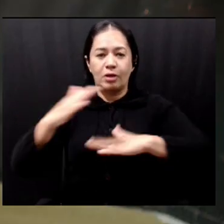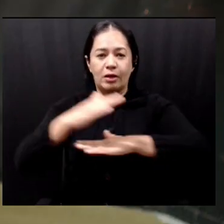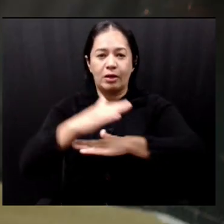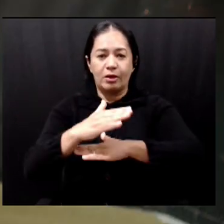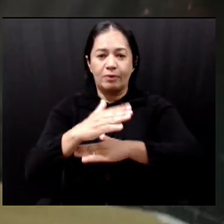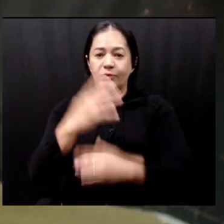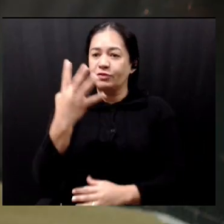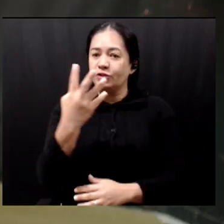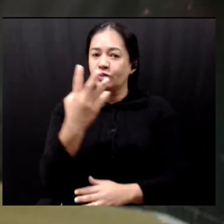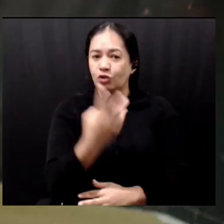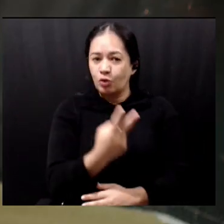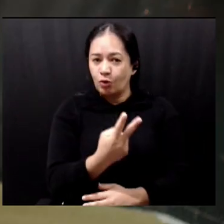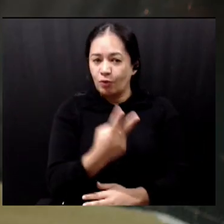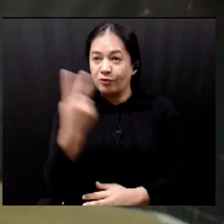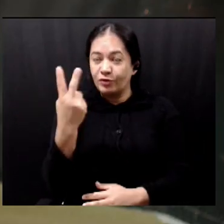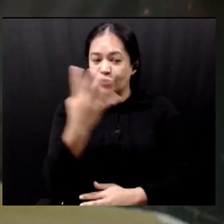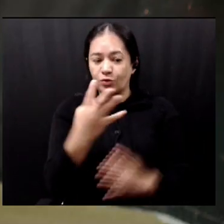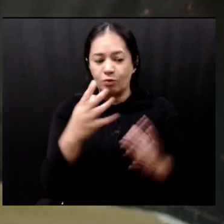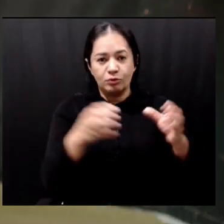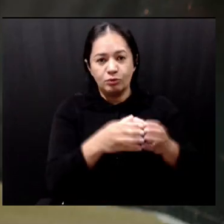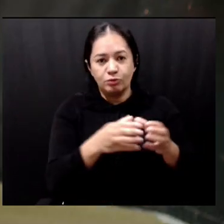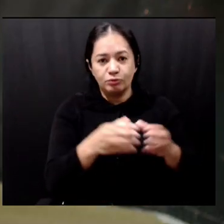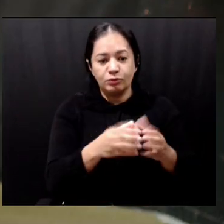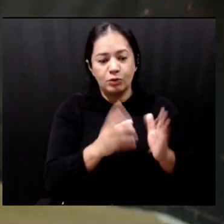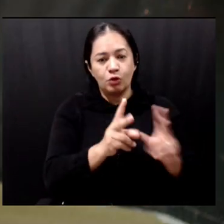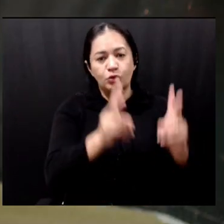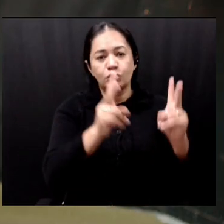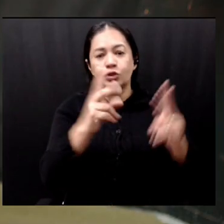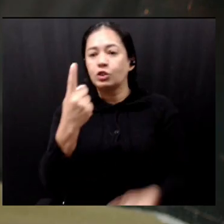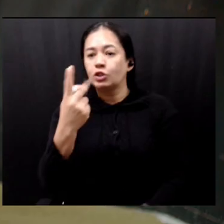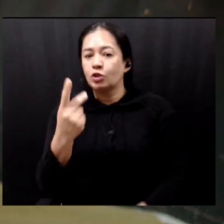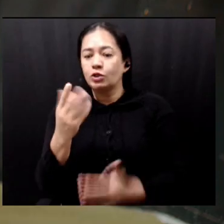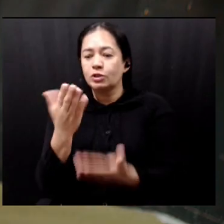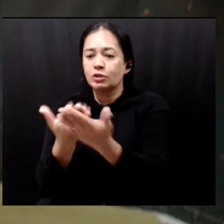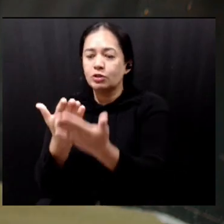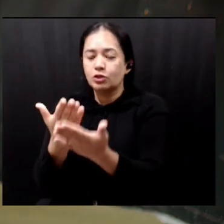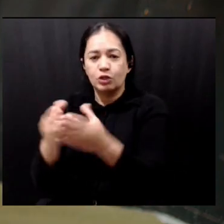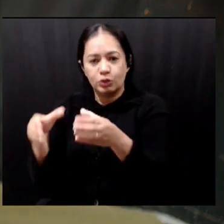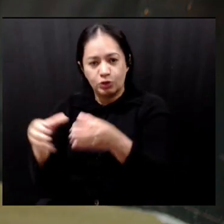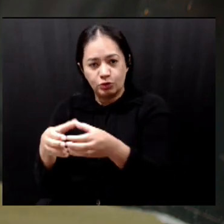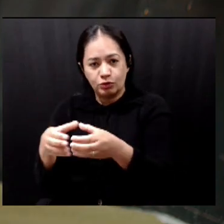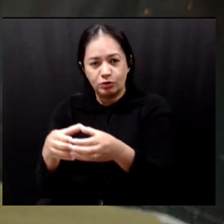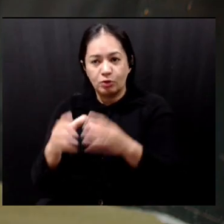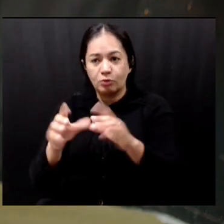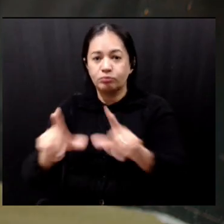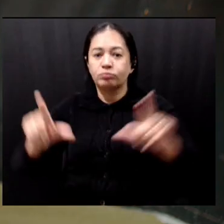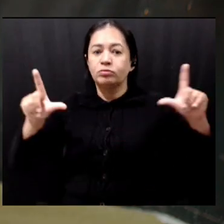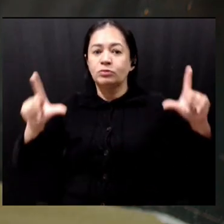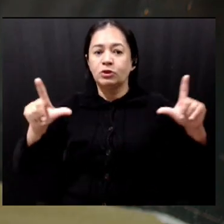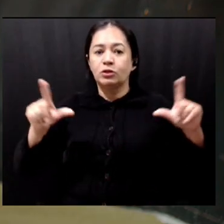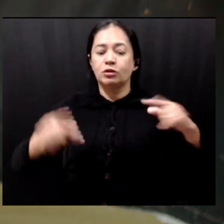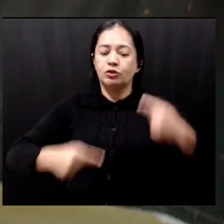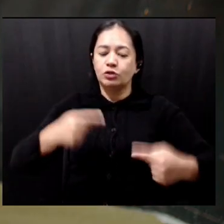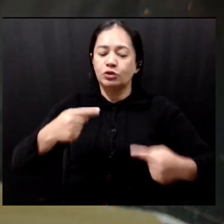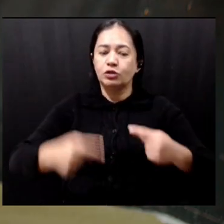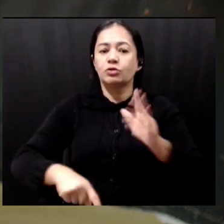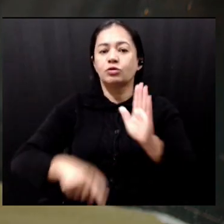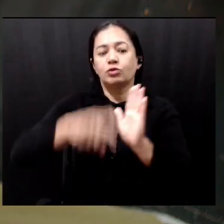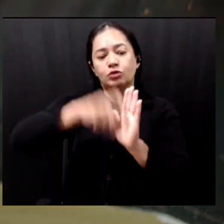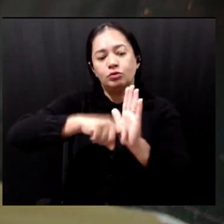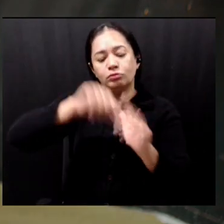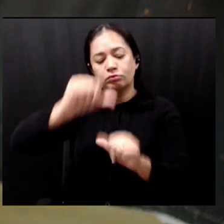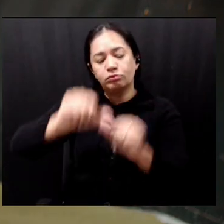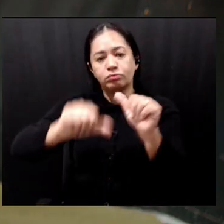permanentes e 12 comissões de estudos, com destaque para a que discute os impactos da reforma tributária e que trata do complexo